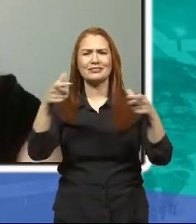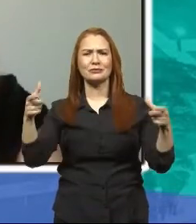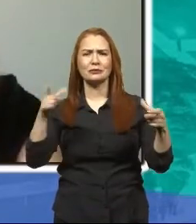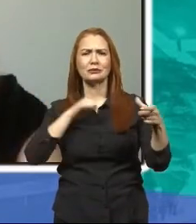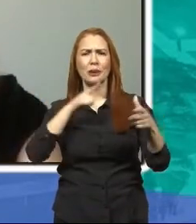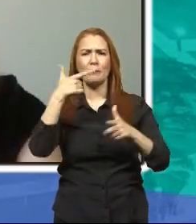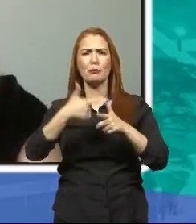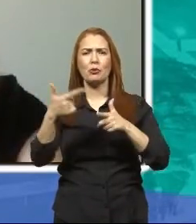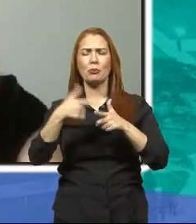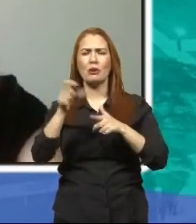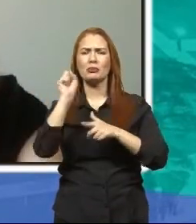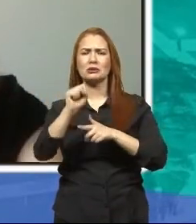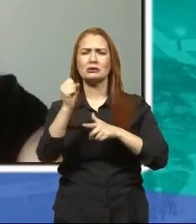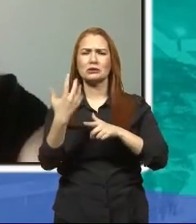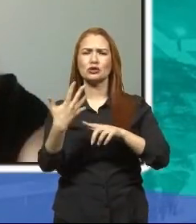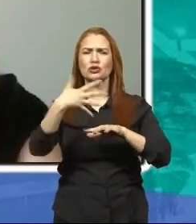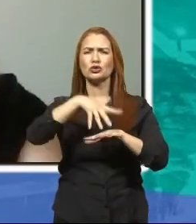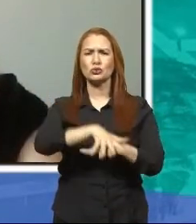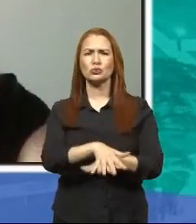de inclusão digital.